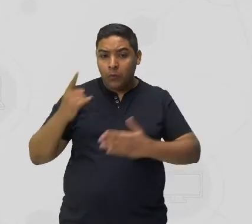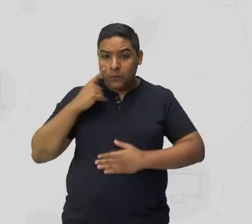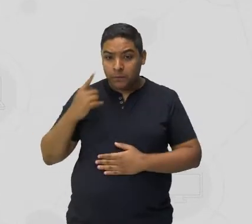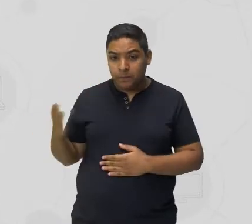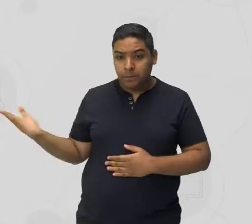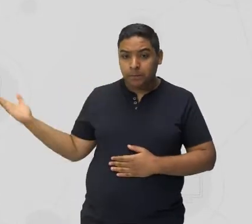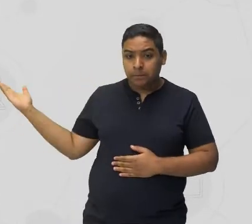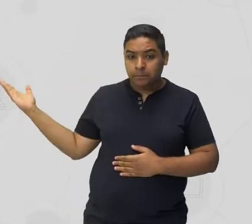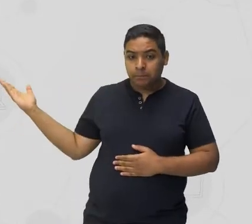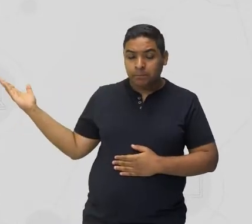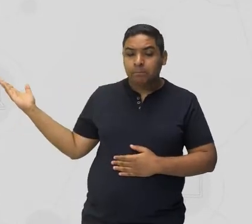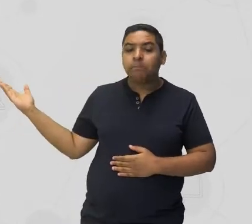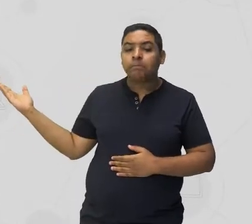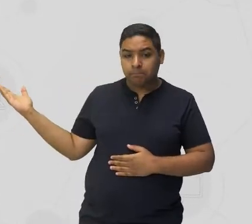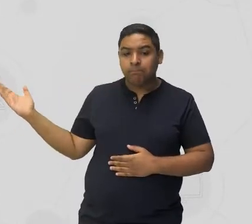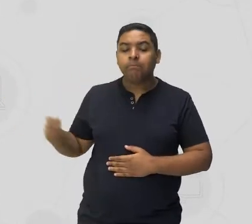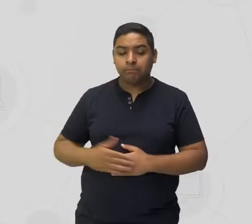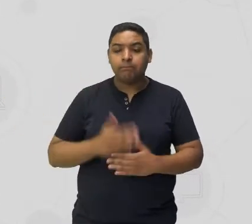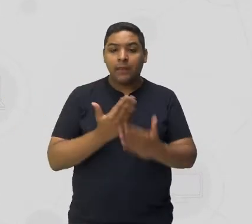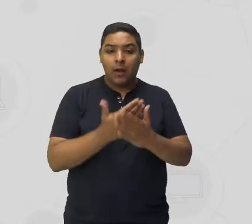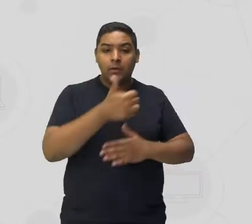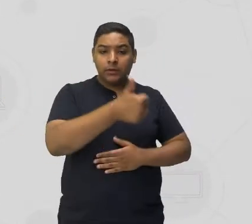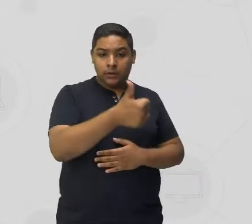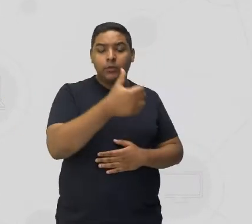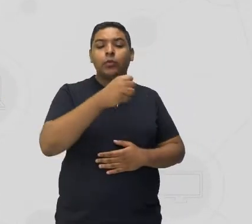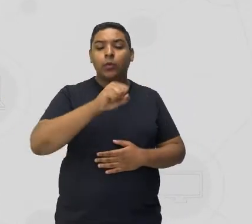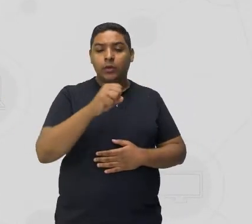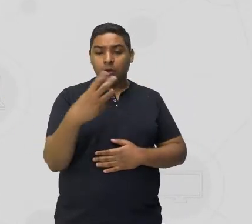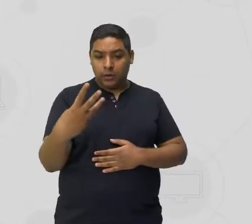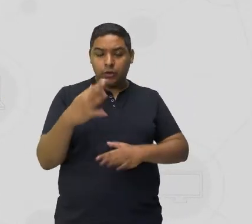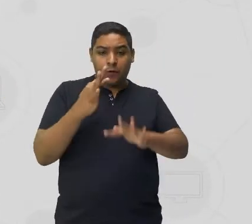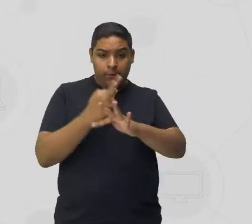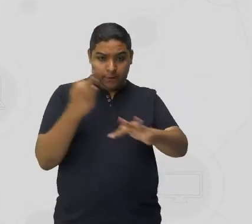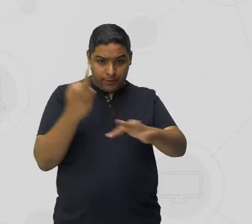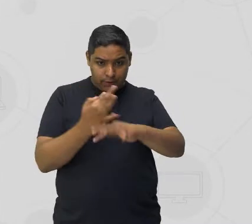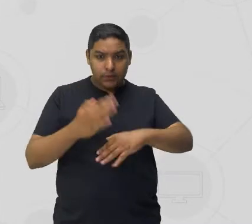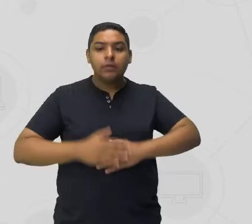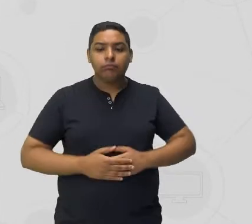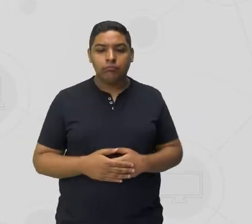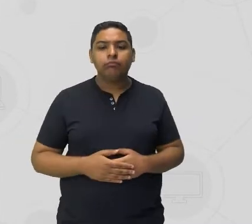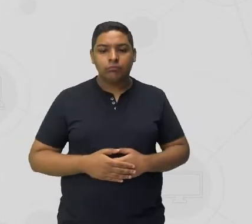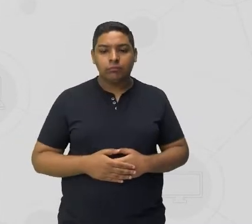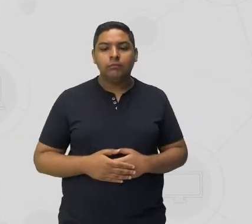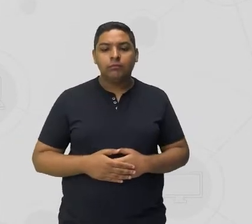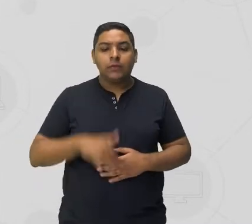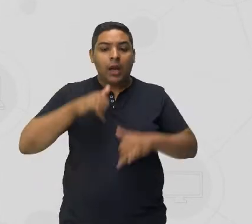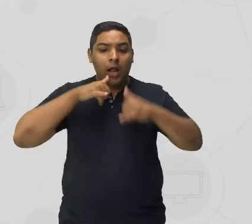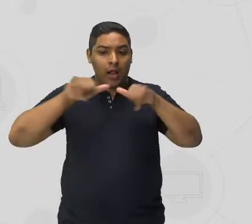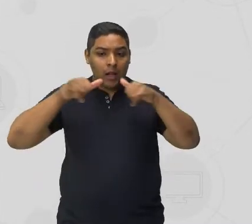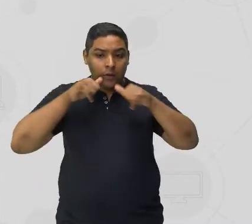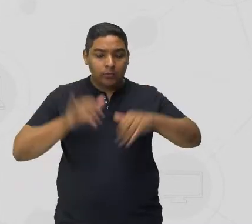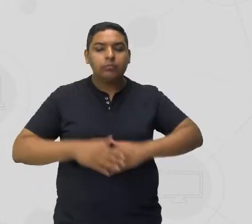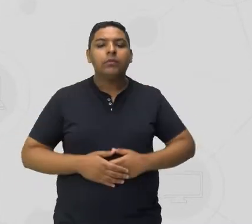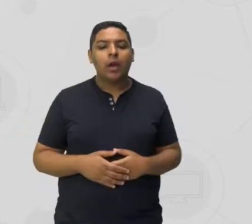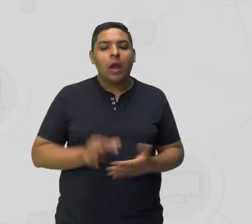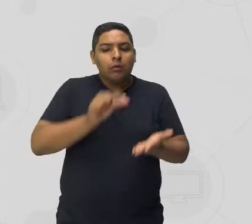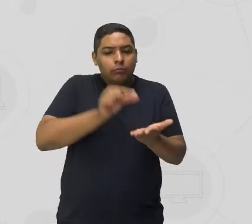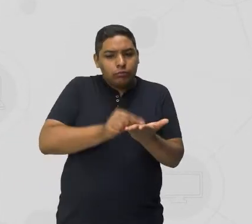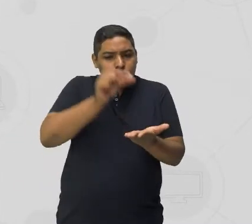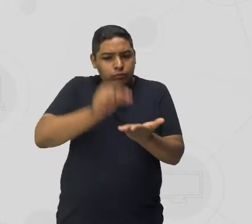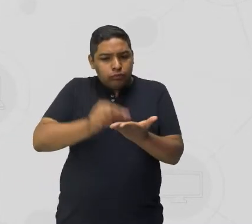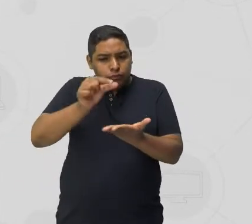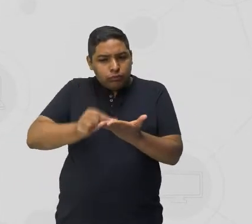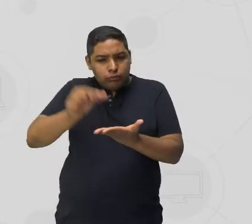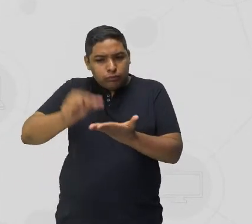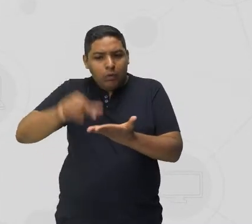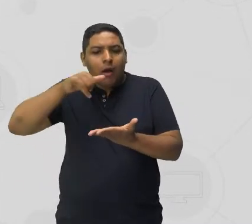ter aí, olha, nossa aula 183, aula de Física, condutor em equilíbrio eletrostático, capacitores,